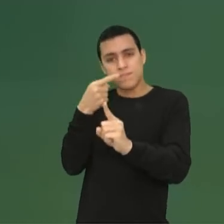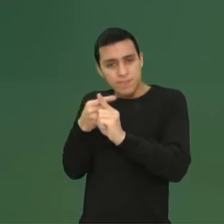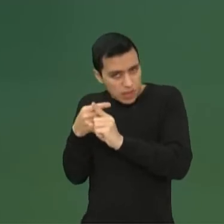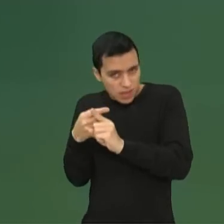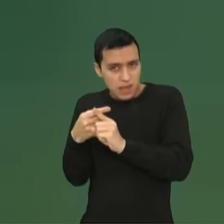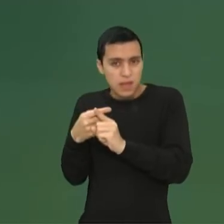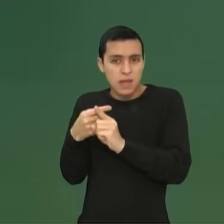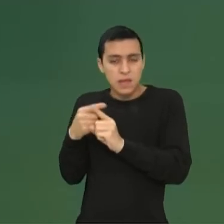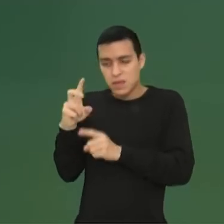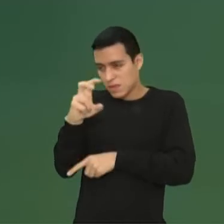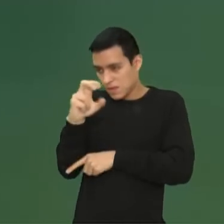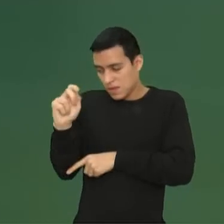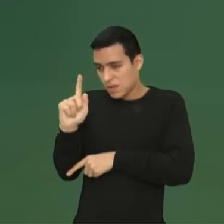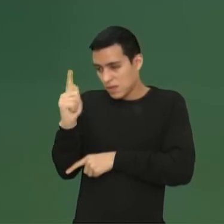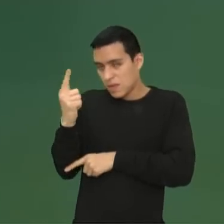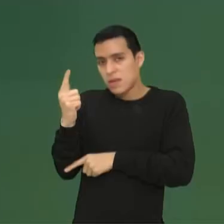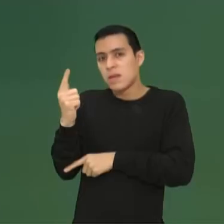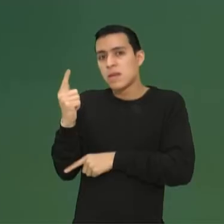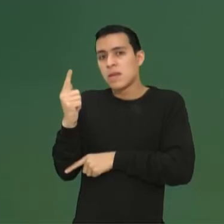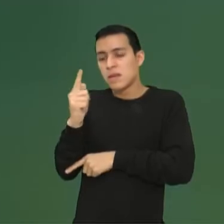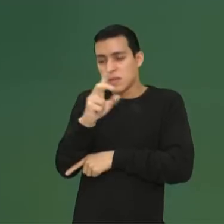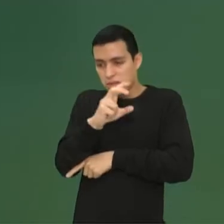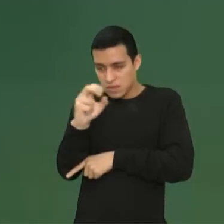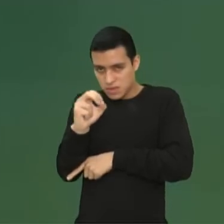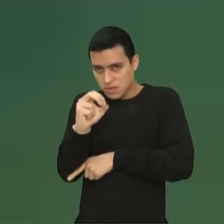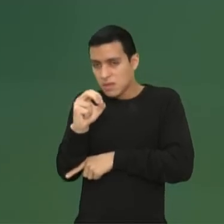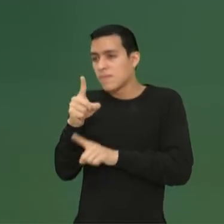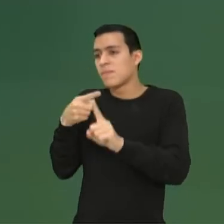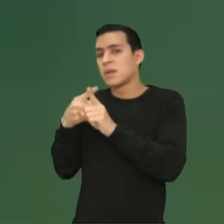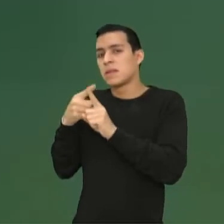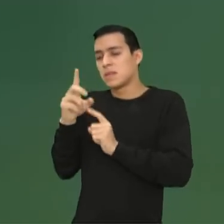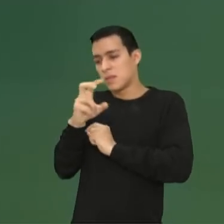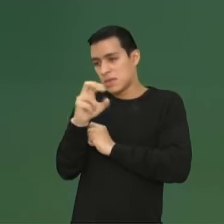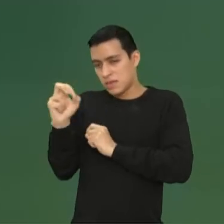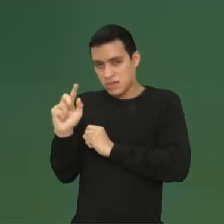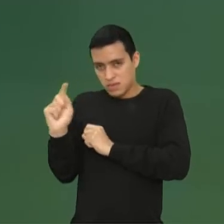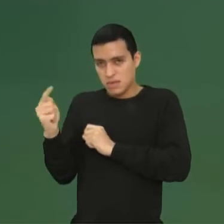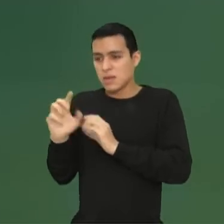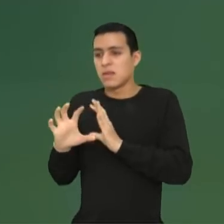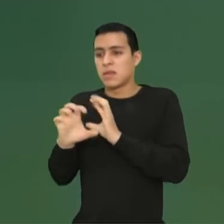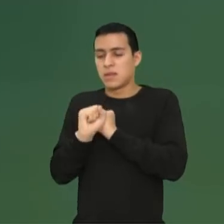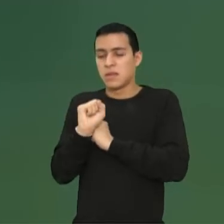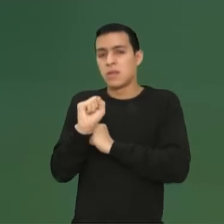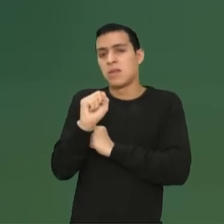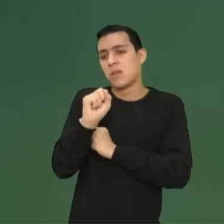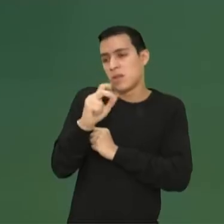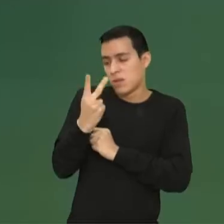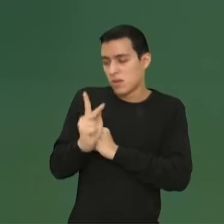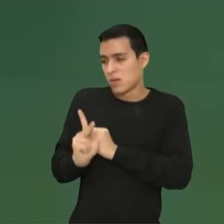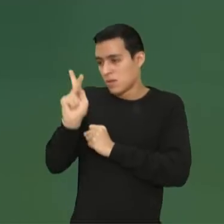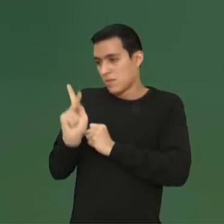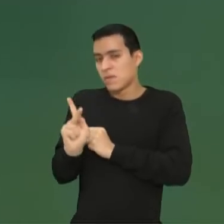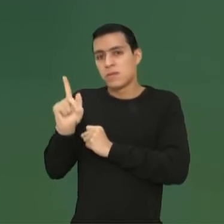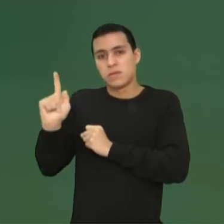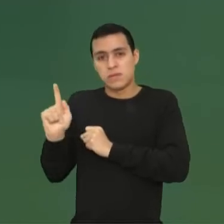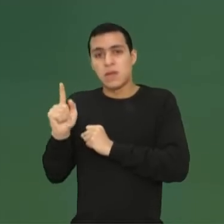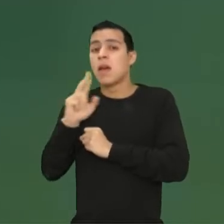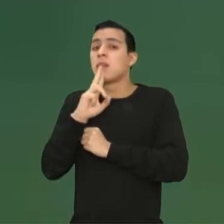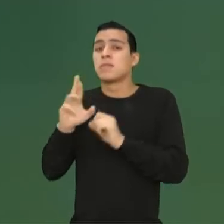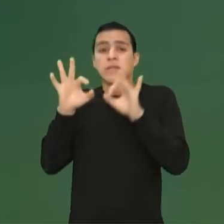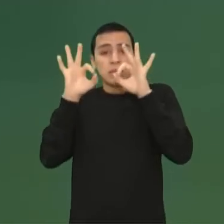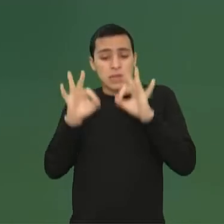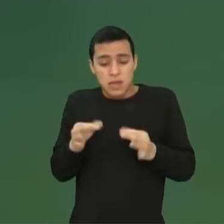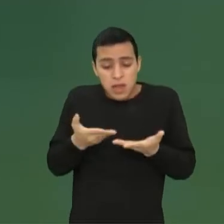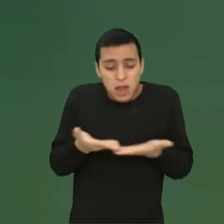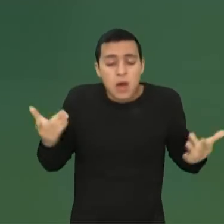mais 500 gramas, 1 kg e 500 gramas, mais 500 gramas, 2 quilos. Então, a resposta correta do